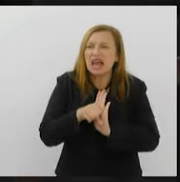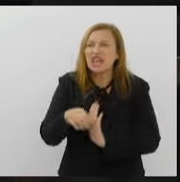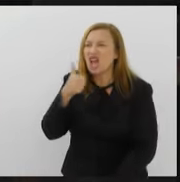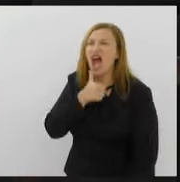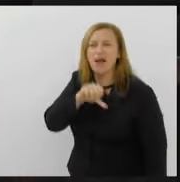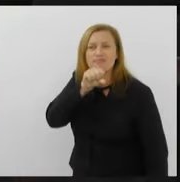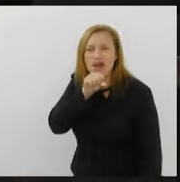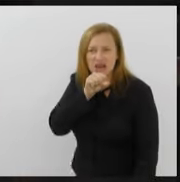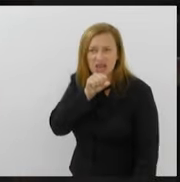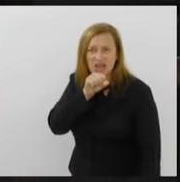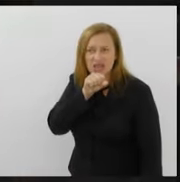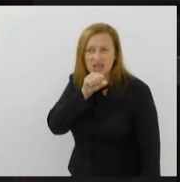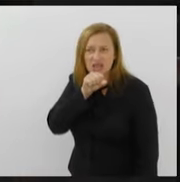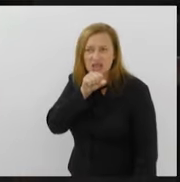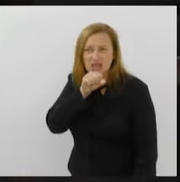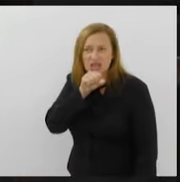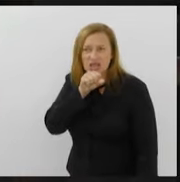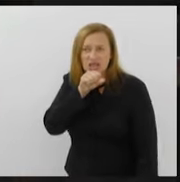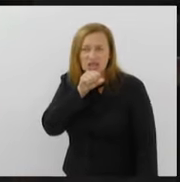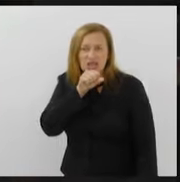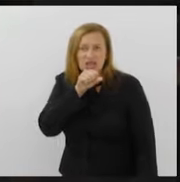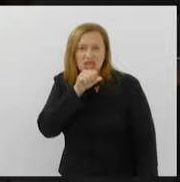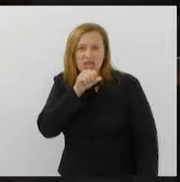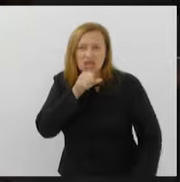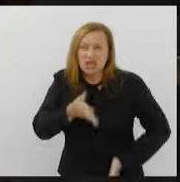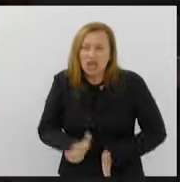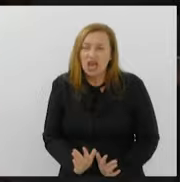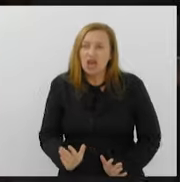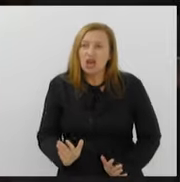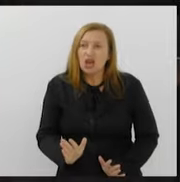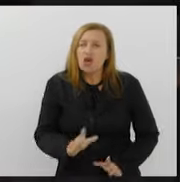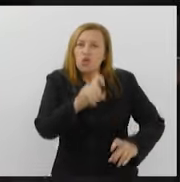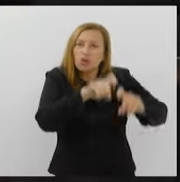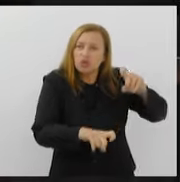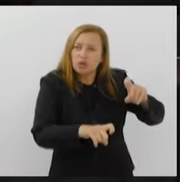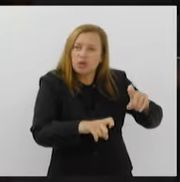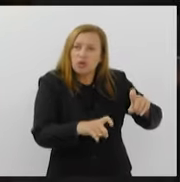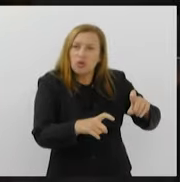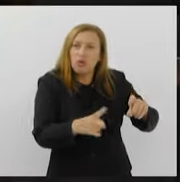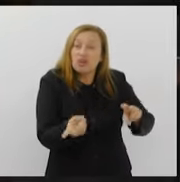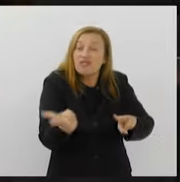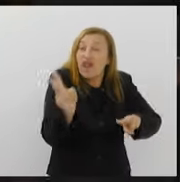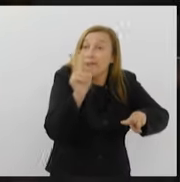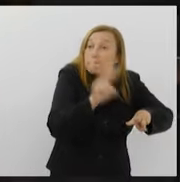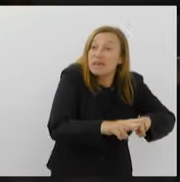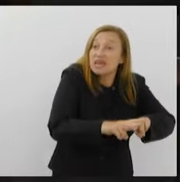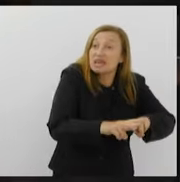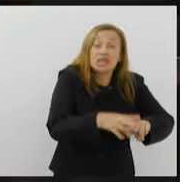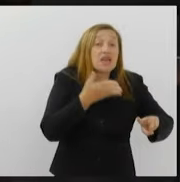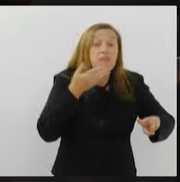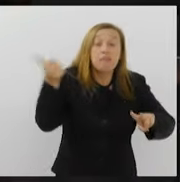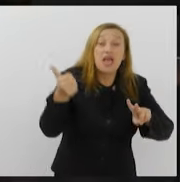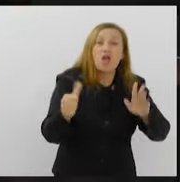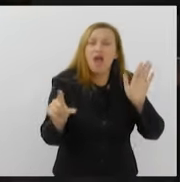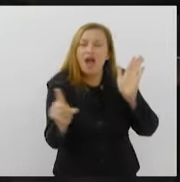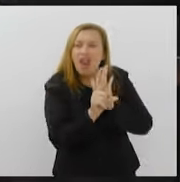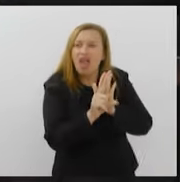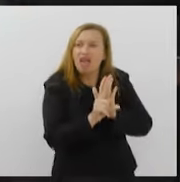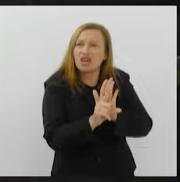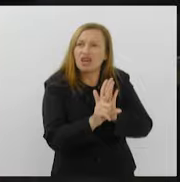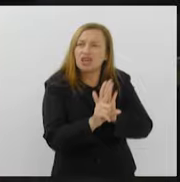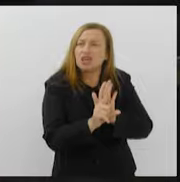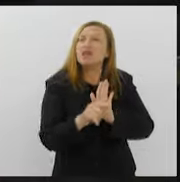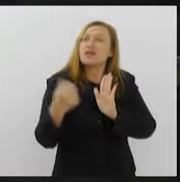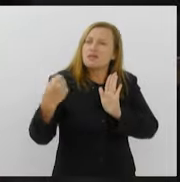e beneficia o estuprador. O estuprador tinha que viver o resto da vida na cadeia. Não é, eu tenho que melhorar a lei. Eu tenho